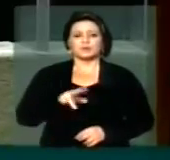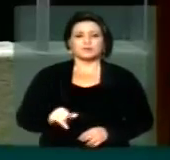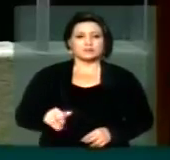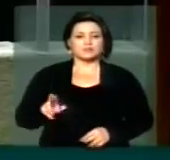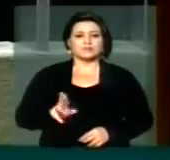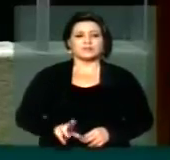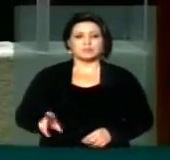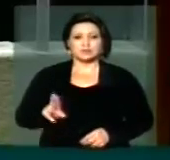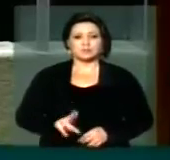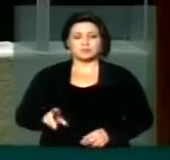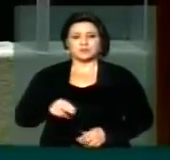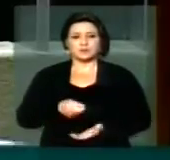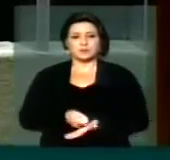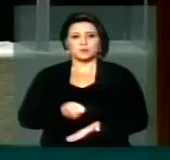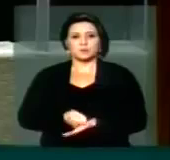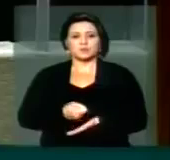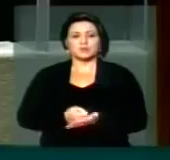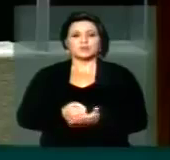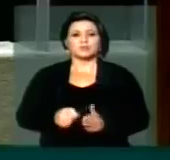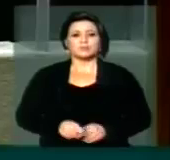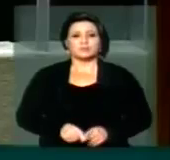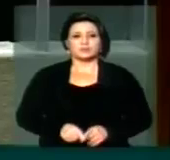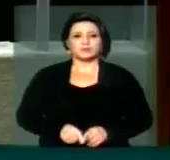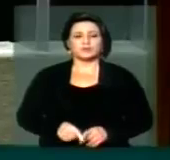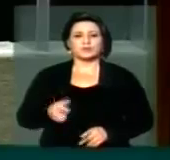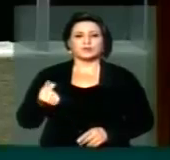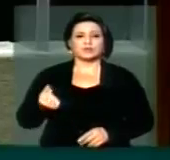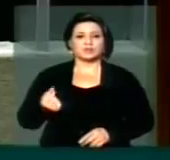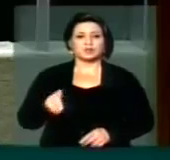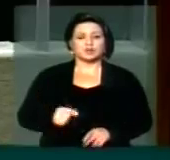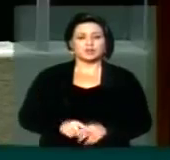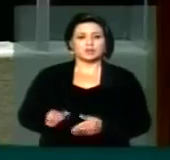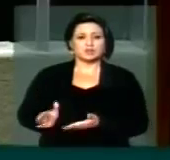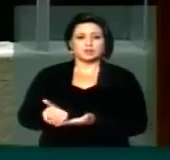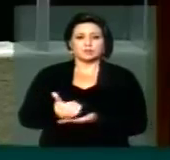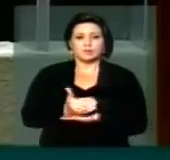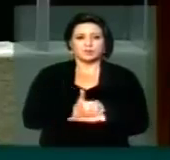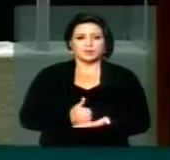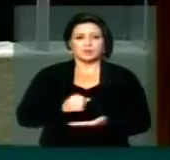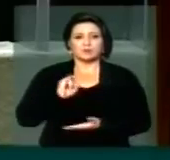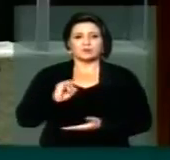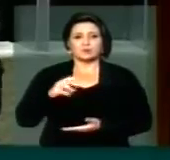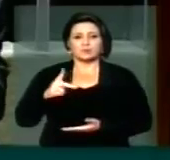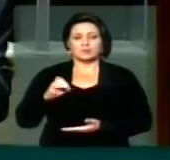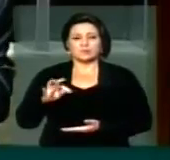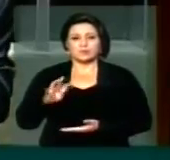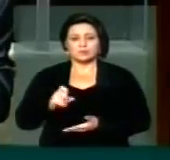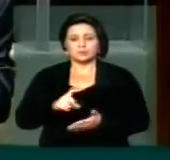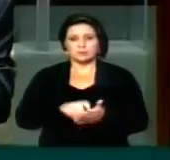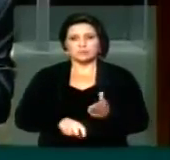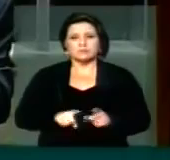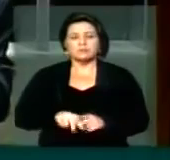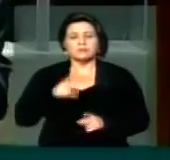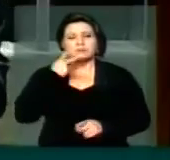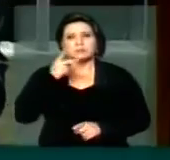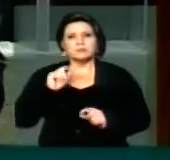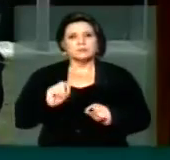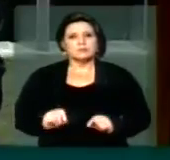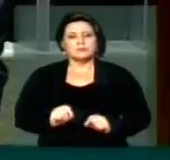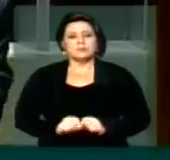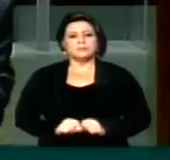vai parar, rigorosamente, o dinheiro que se arrecada dos impostos. E aí eu vou querer dizer o